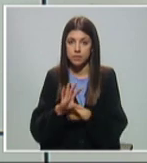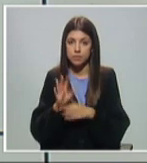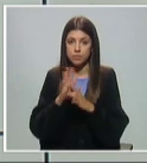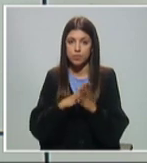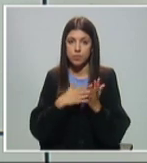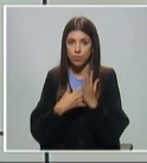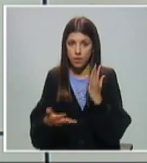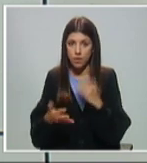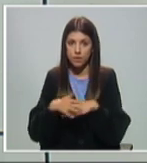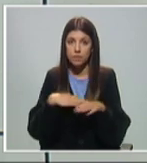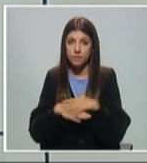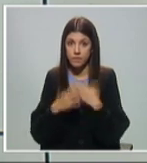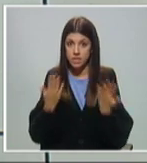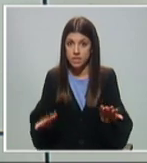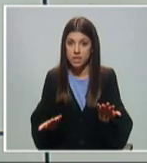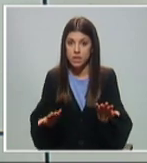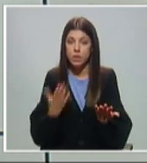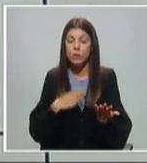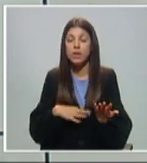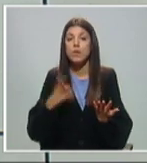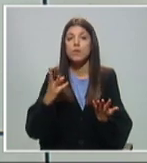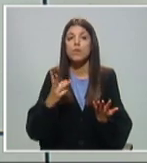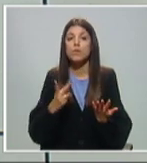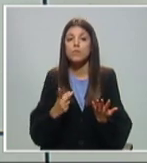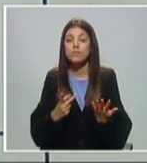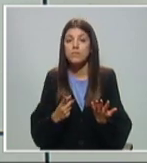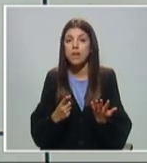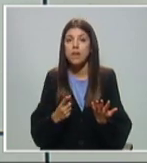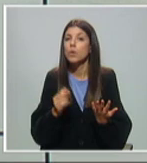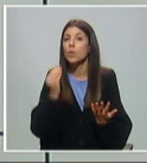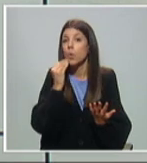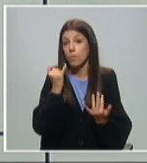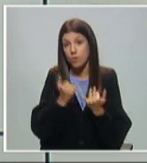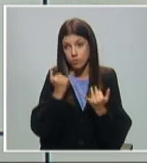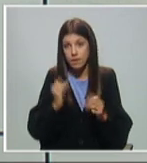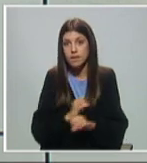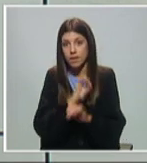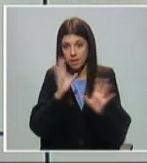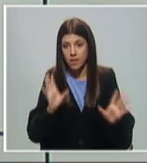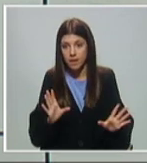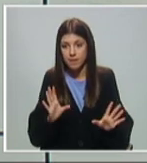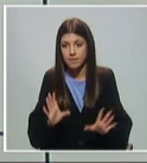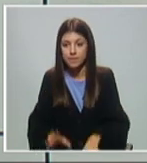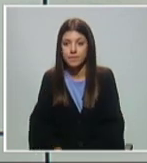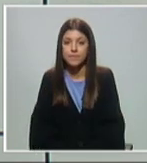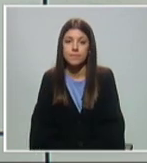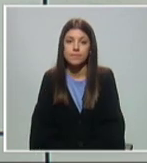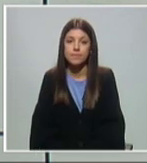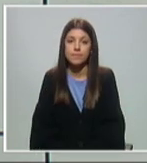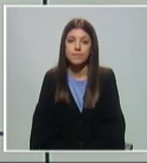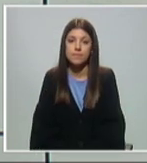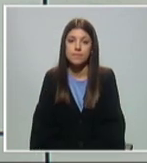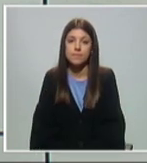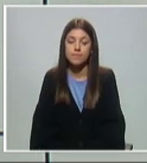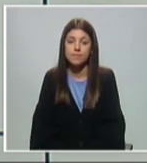estamos a fazer, eu quero contar de uma forma automática, claro, podemos sempre contar manualmente, mas temos que estar